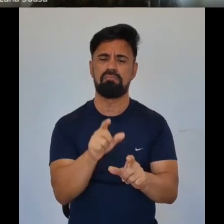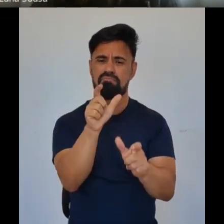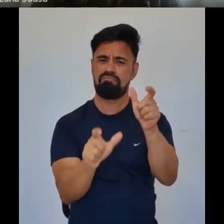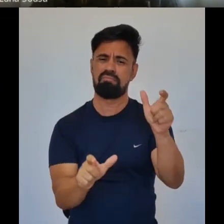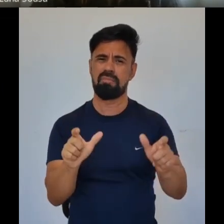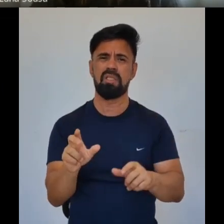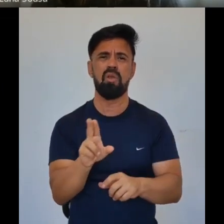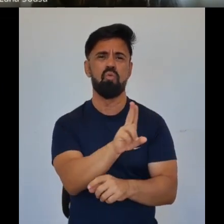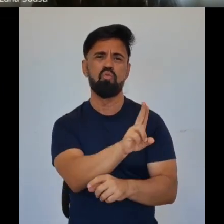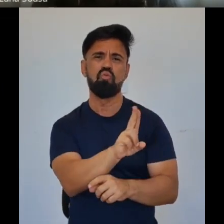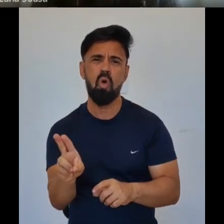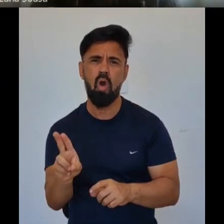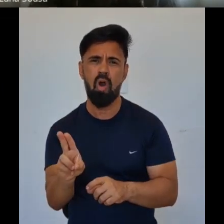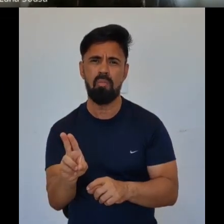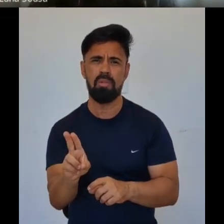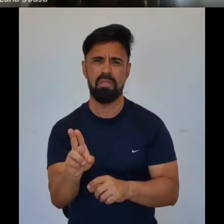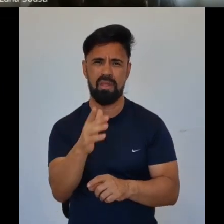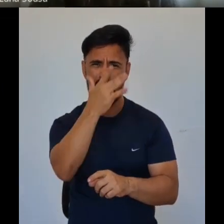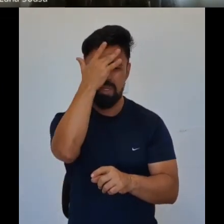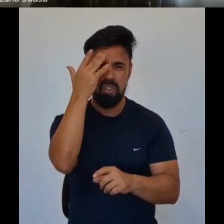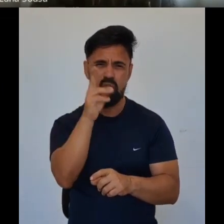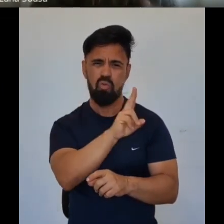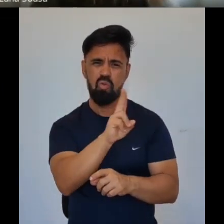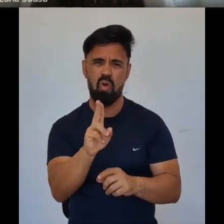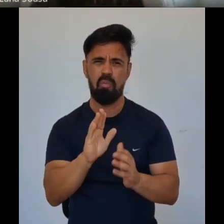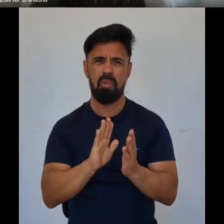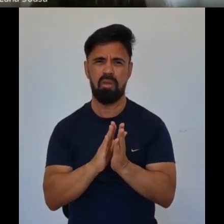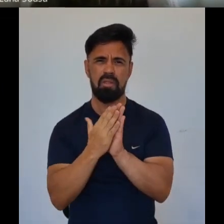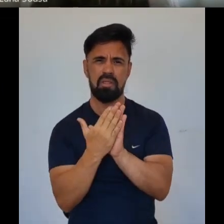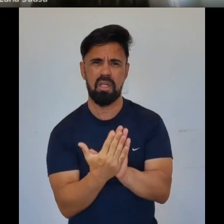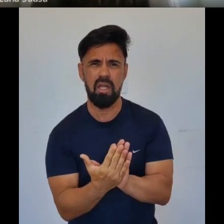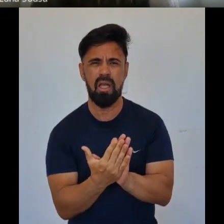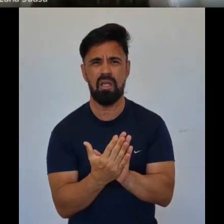diversidade de orientação sexual, diversidade